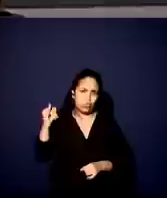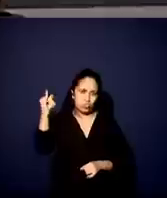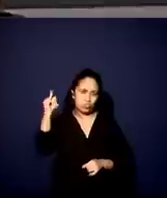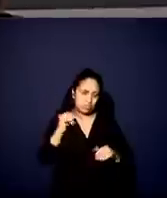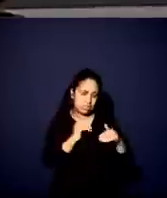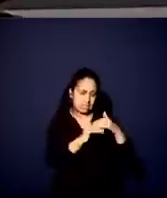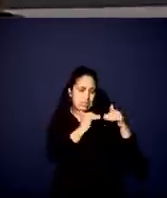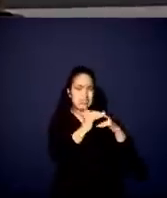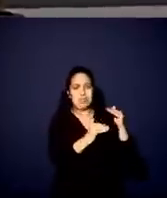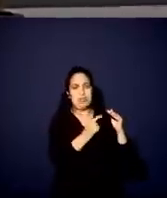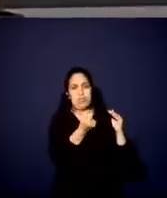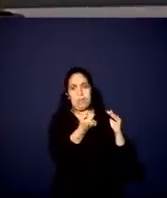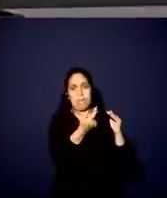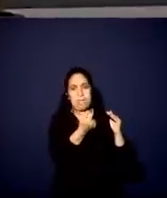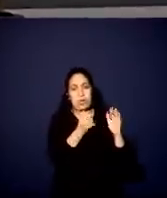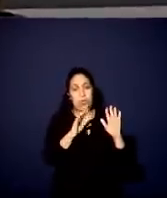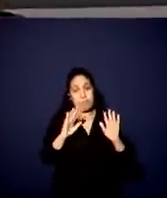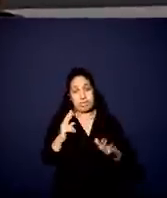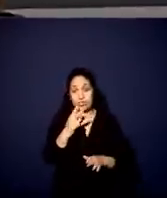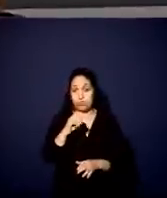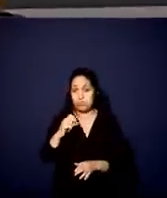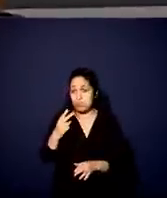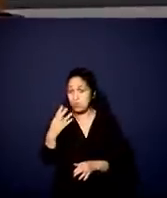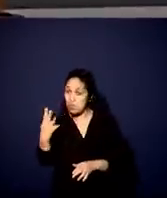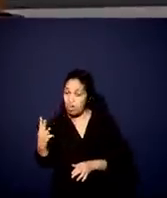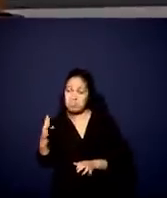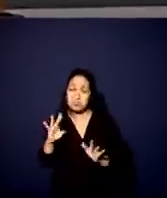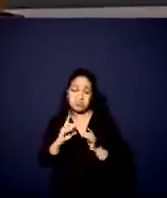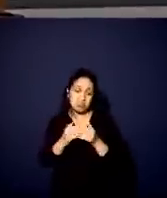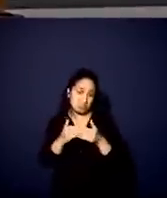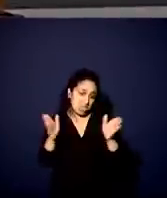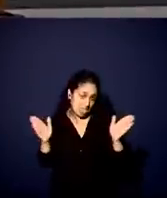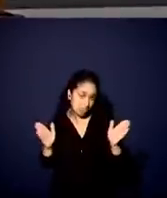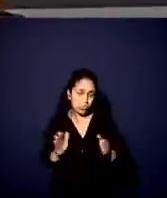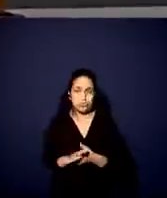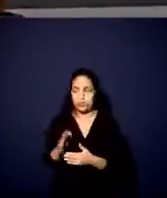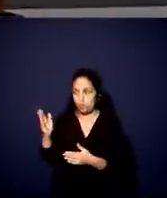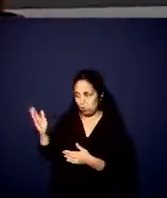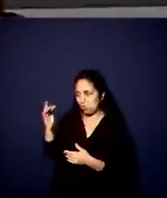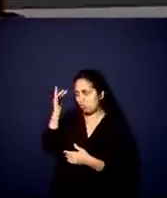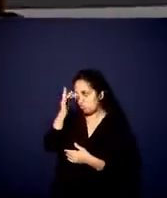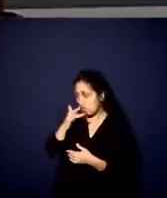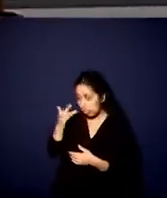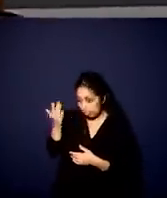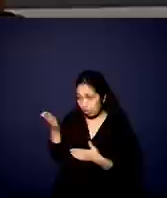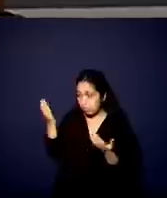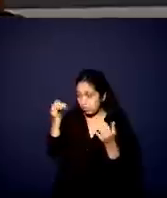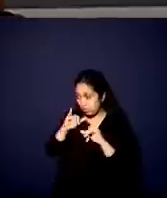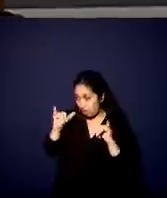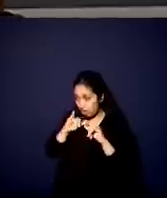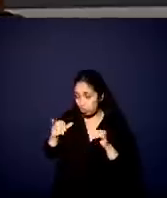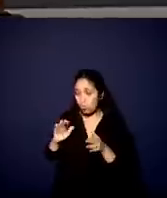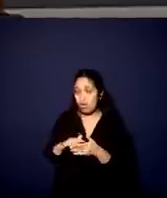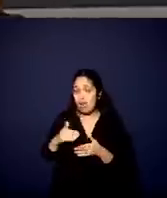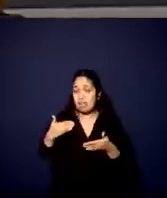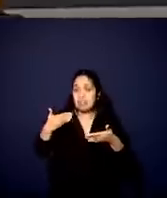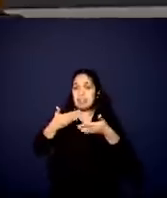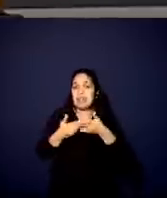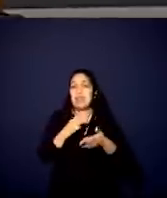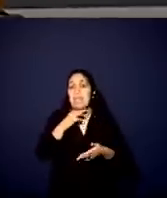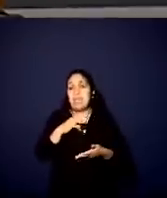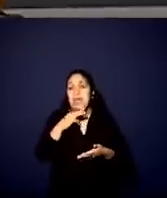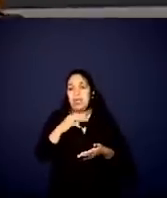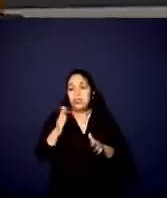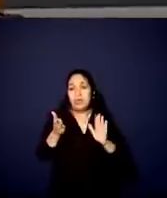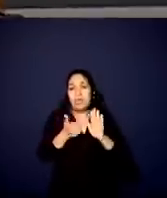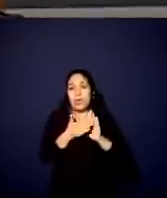baixo mas 2024 para mim está aberto o ministro falou hoje que até Março daqui a um mês e meio a gente vai saber qual é a proposta